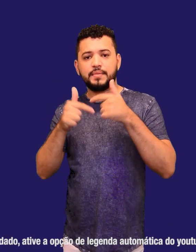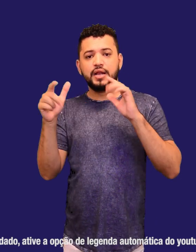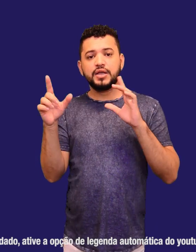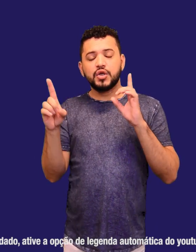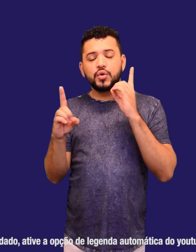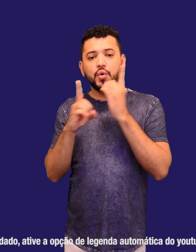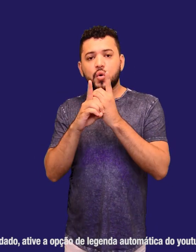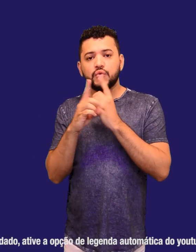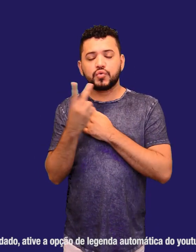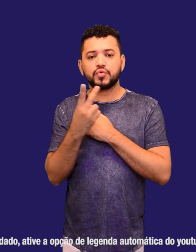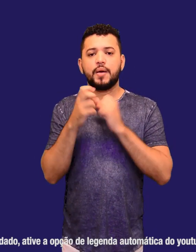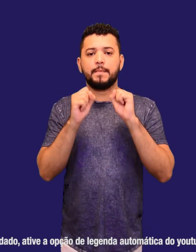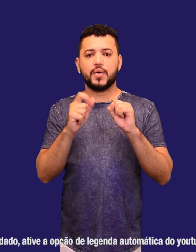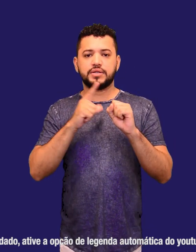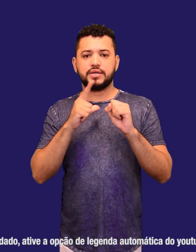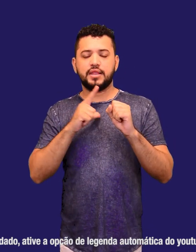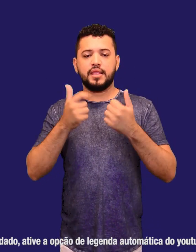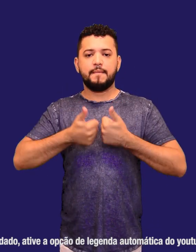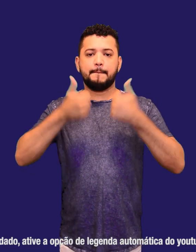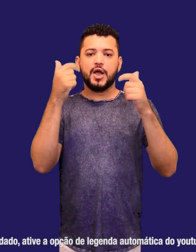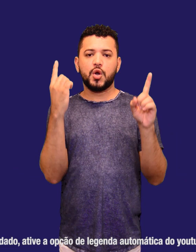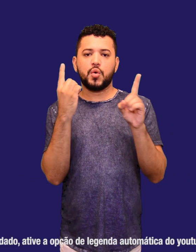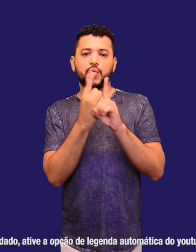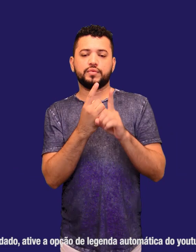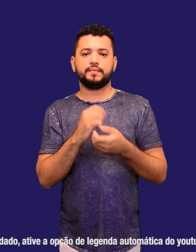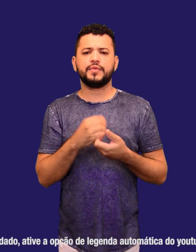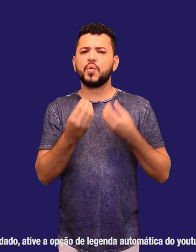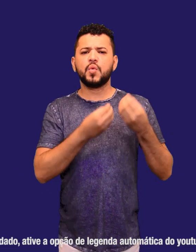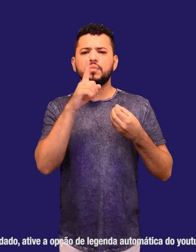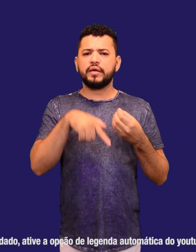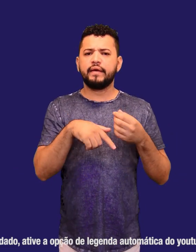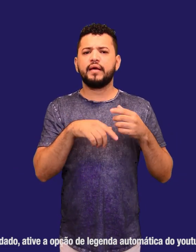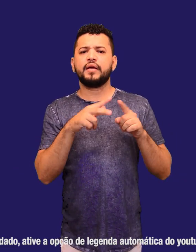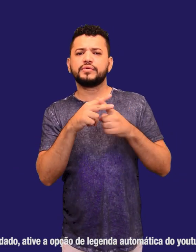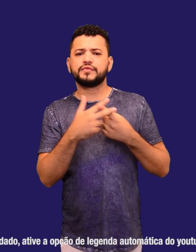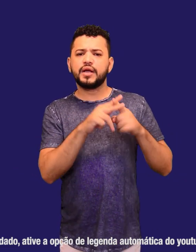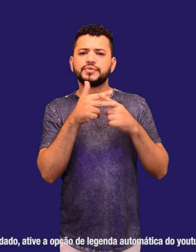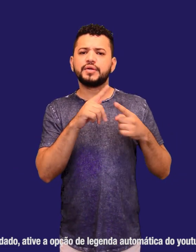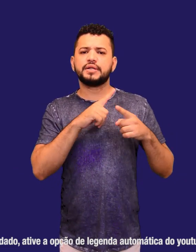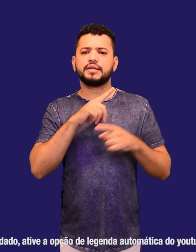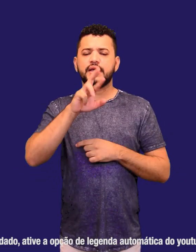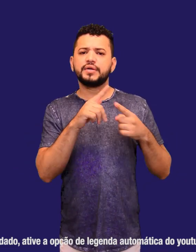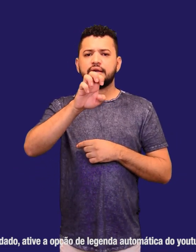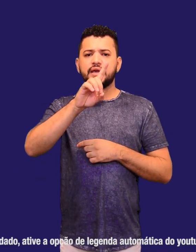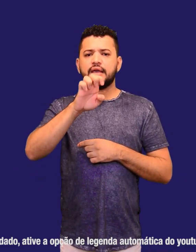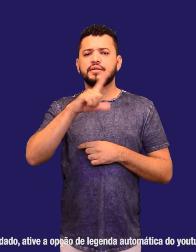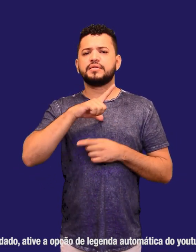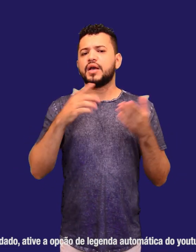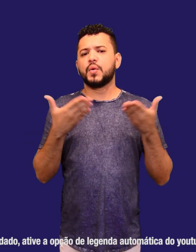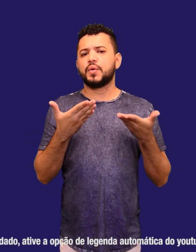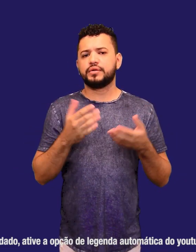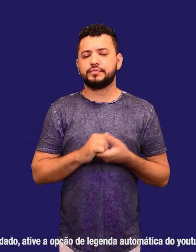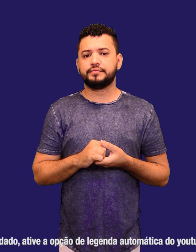partes aconteça de uma melhor maneira, né? Como é que foi essa reformulação? Quais são as funções que o Rede passa a ter a partir de agora?